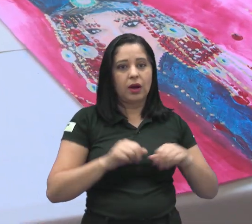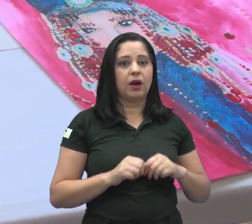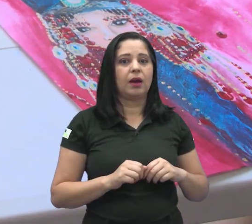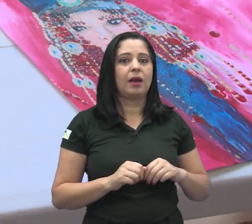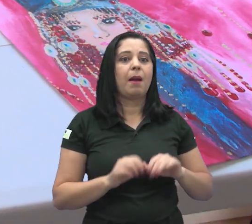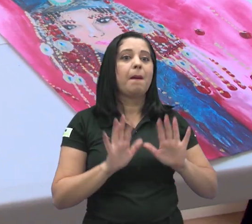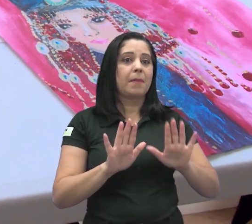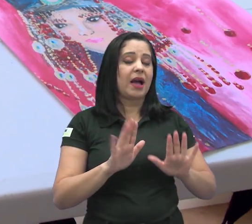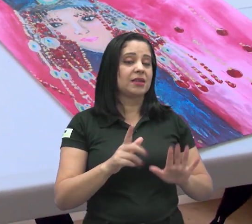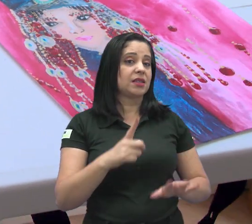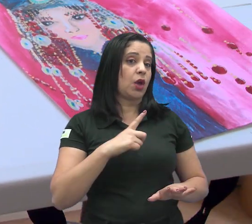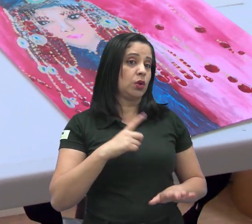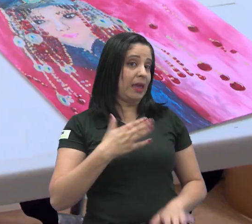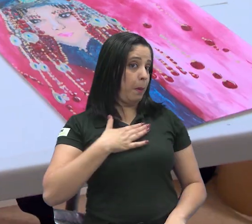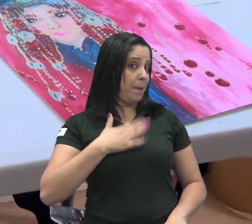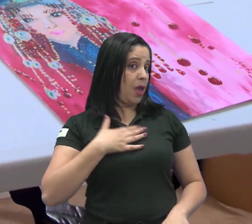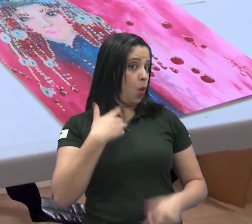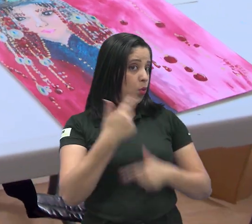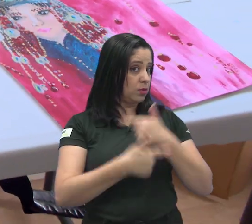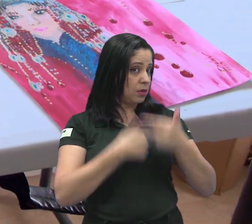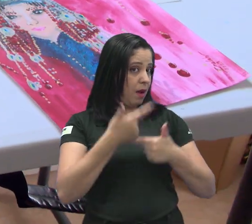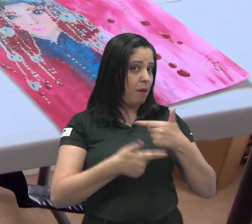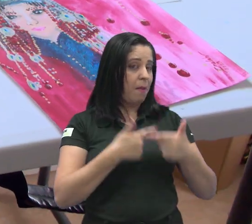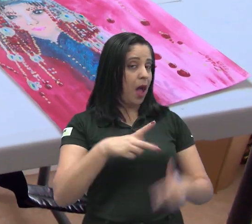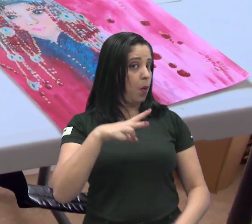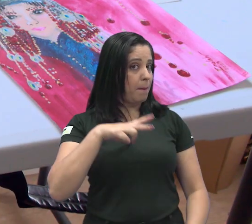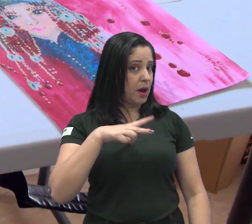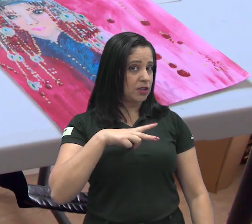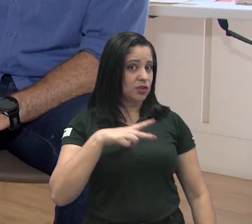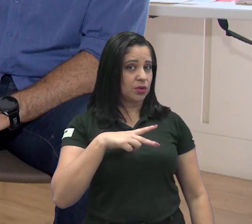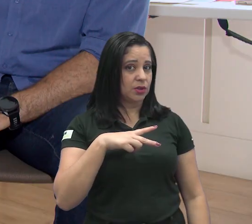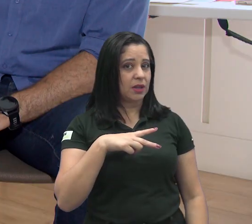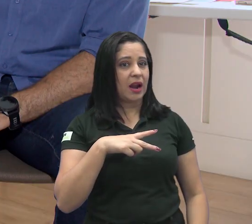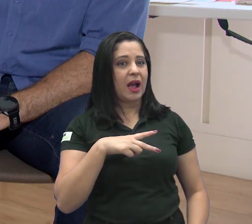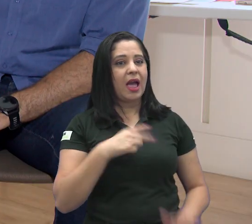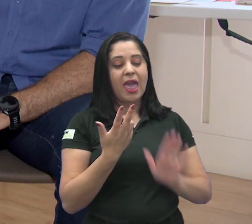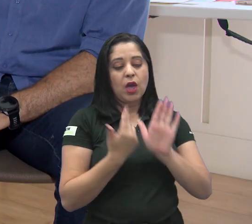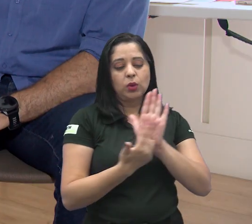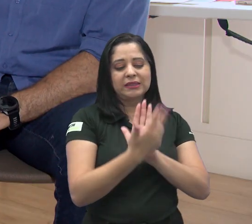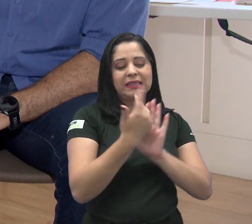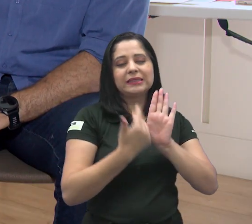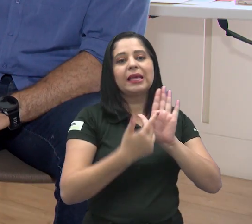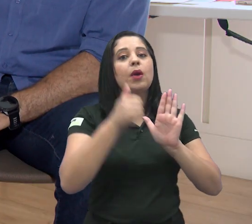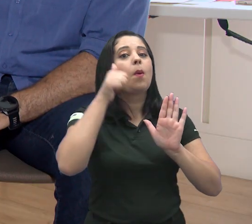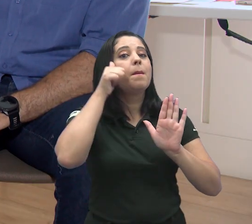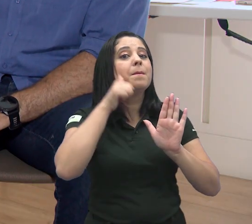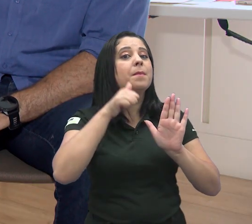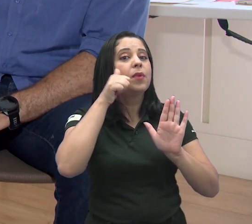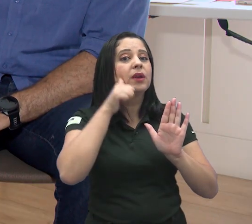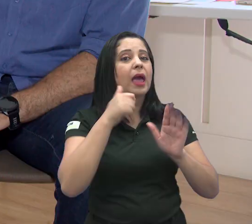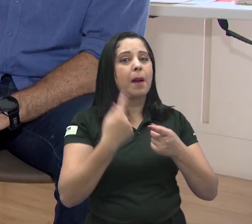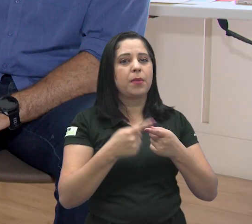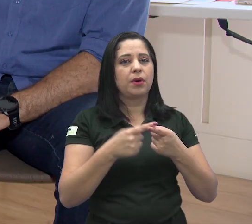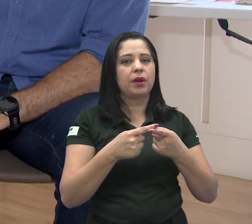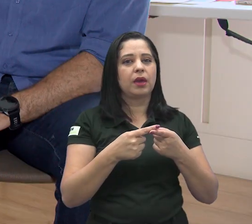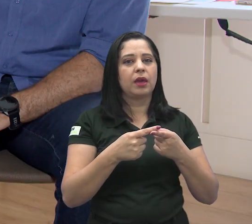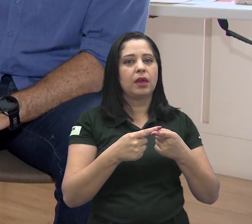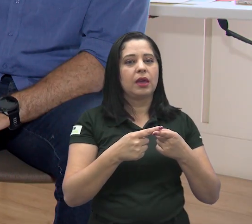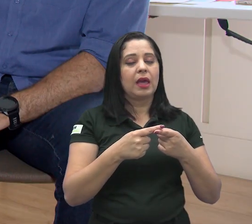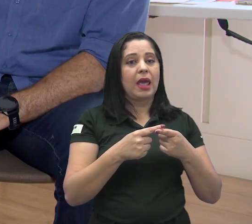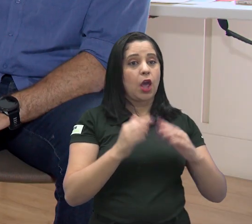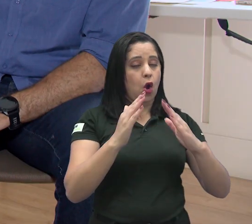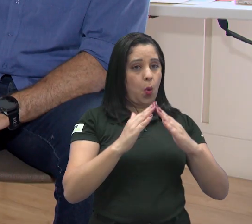E tem o meu próprio desenvolvimento do meu trabalho, que atualmente eu estou desenvolvendo desenhos de mulheres. Que quando eu morei um tempo